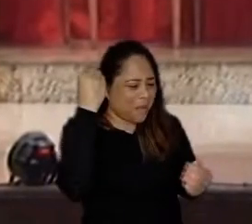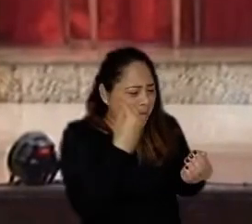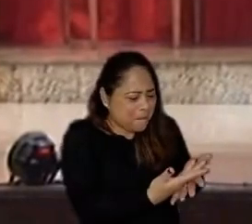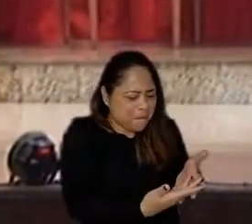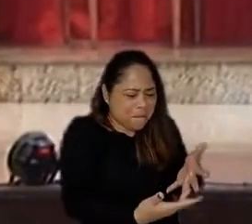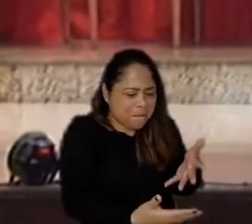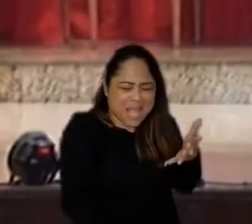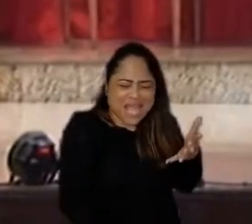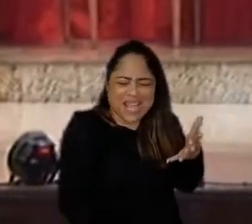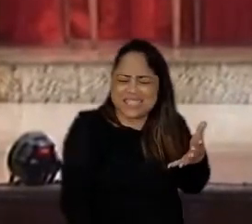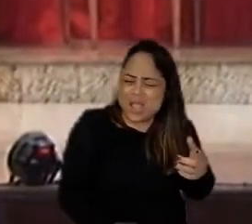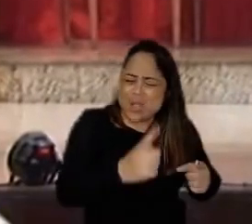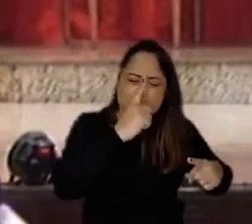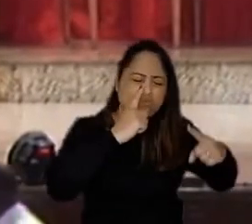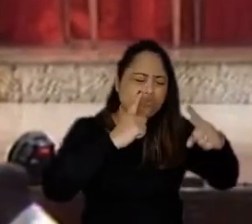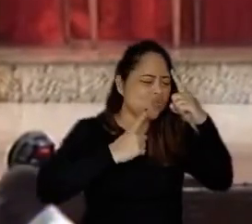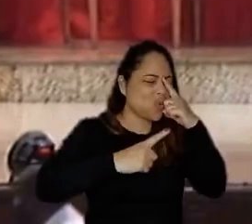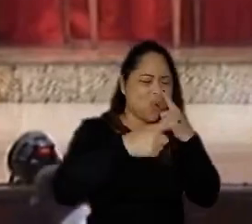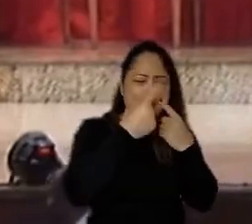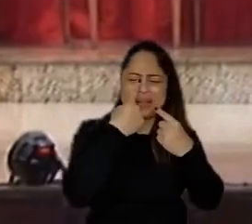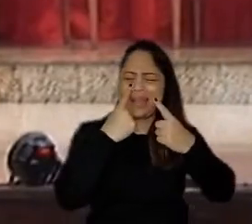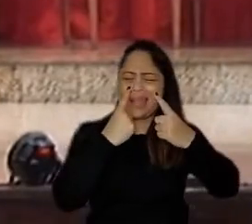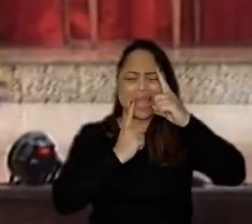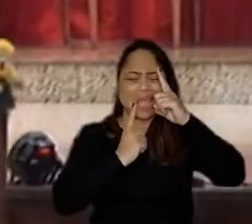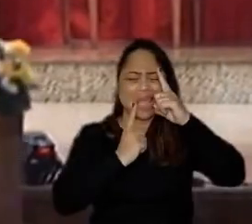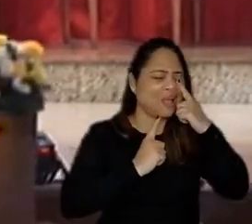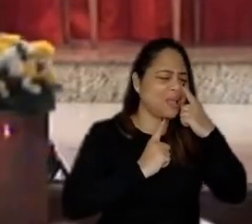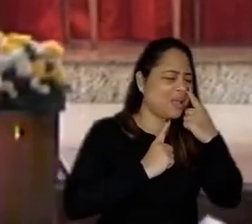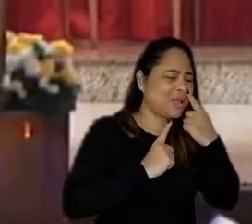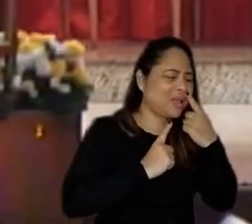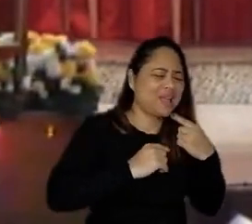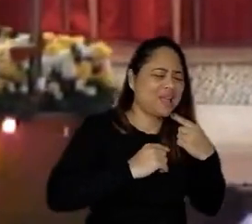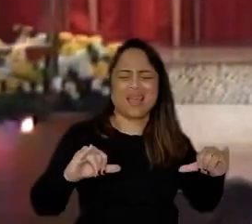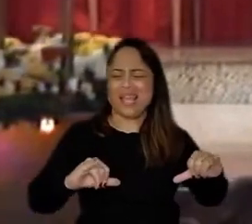já O chorei, tanto que eu já